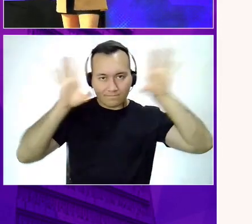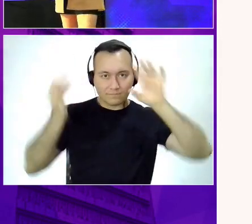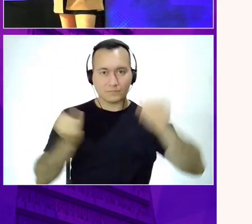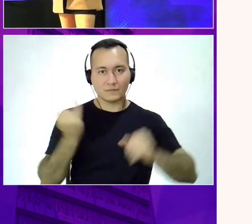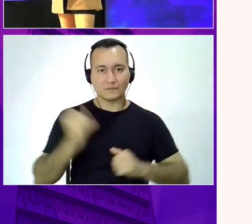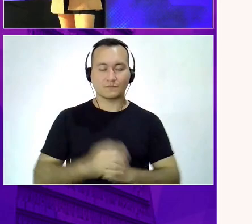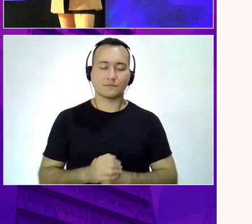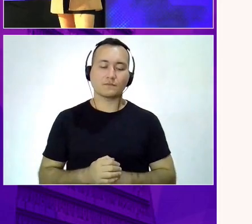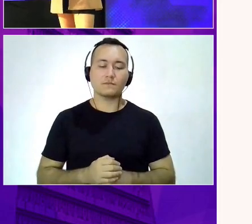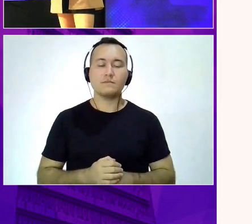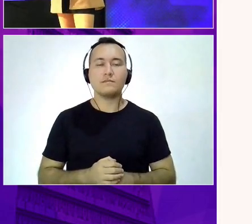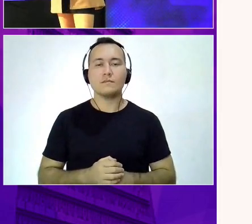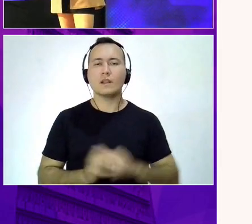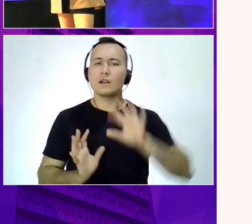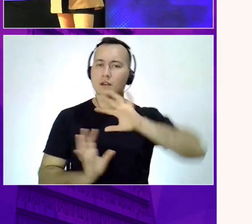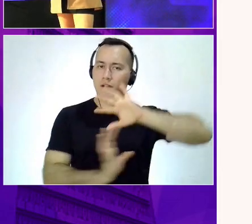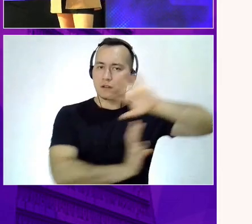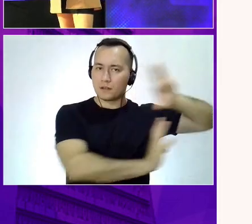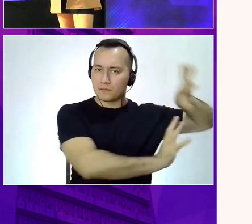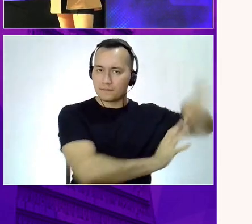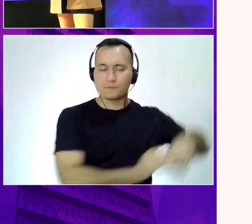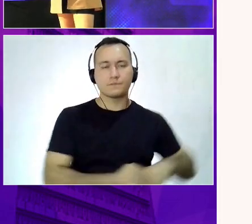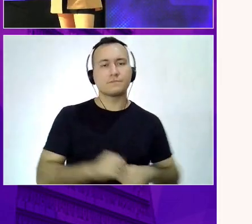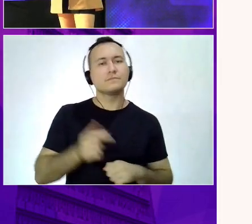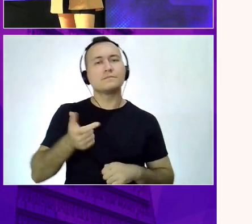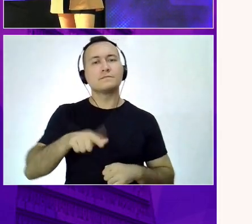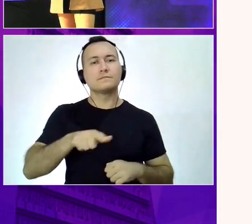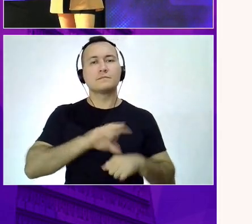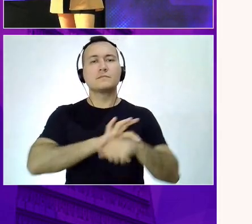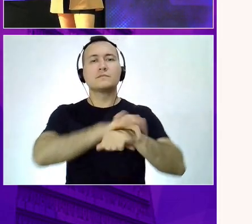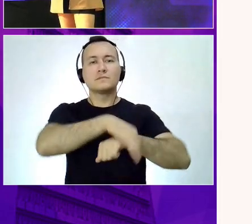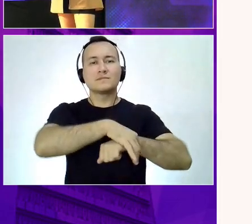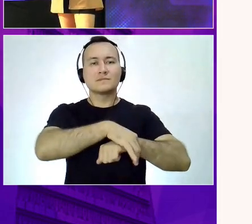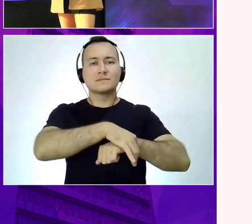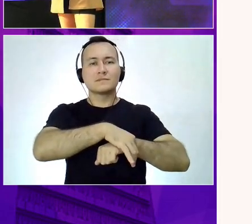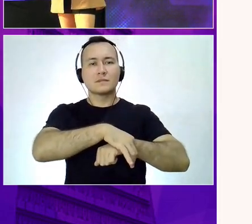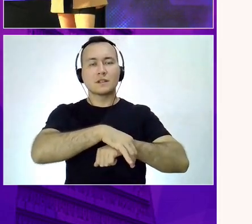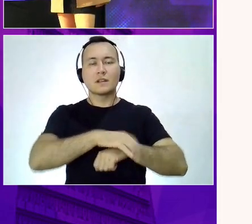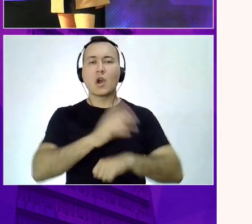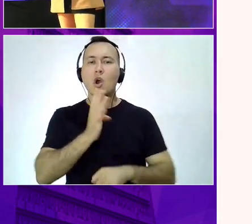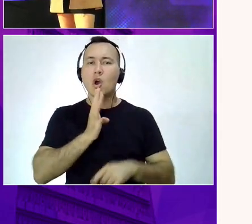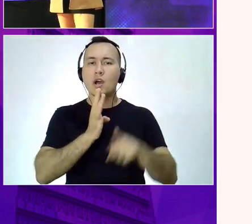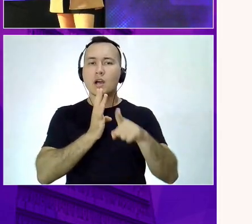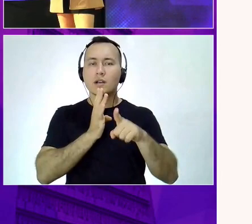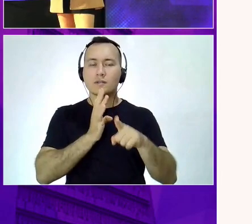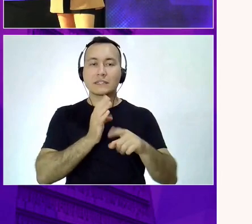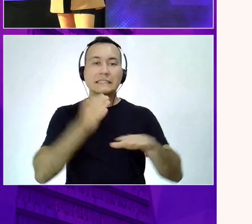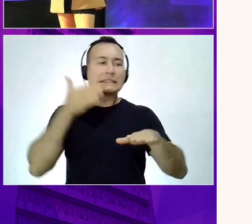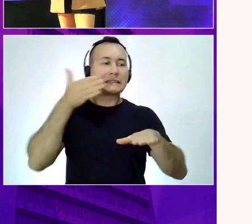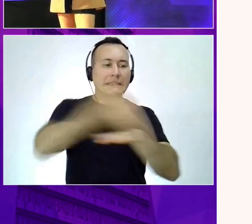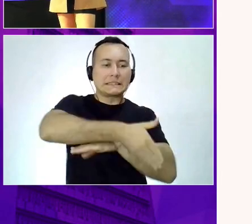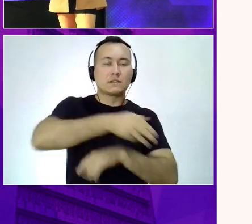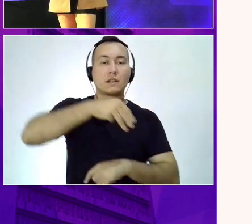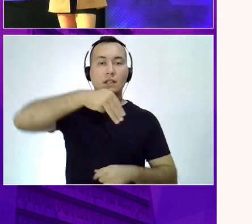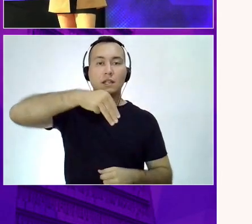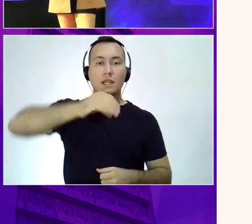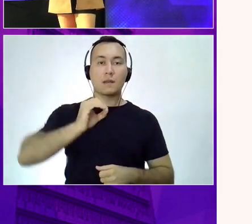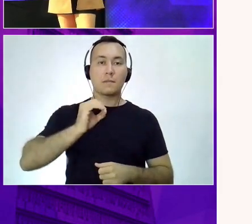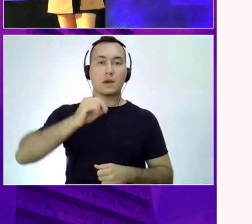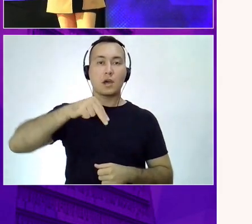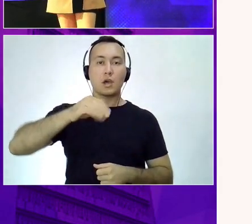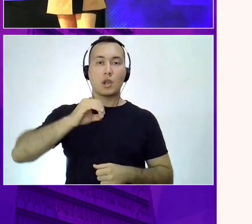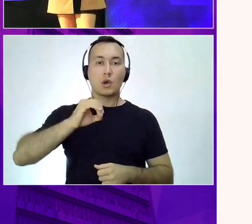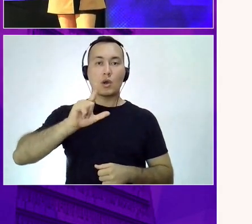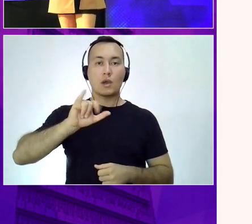para pensar como funciona a invasão no monolito? Você tem um ponto de entrada, certo? E no